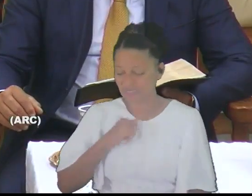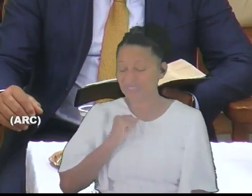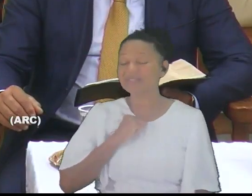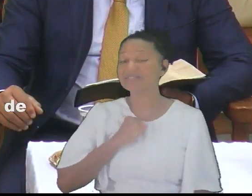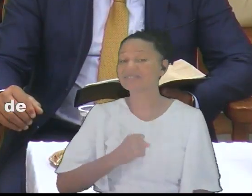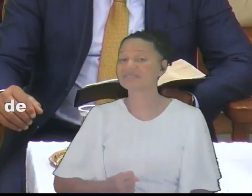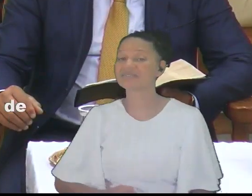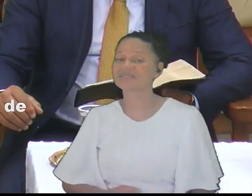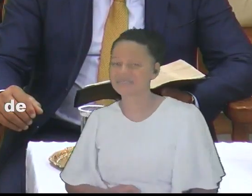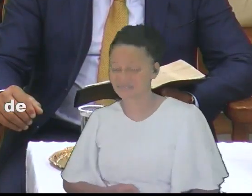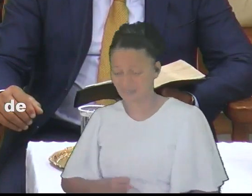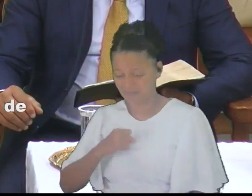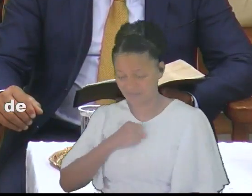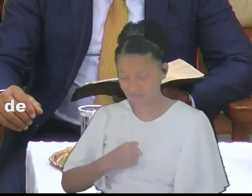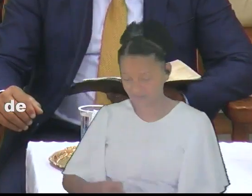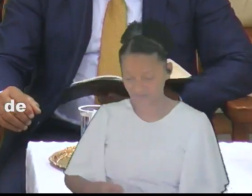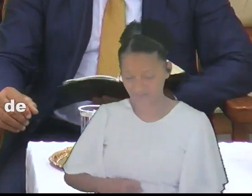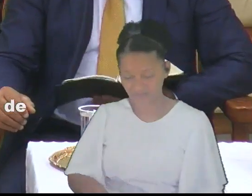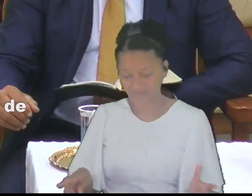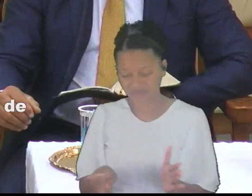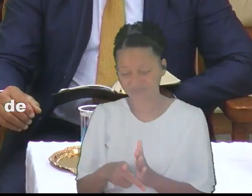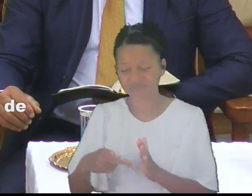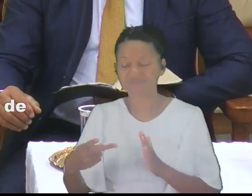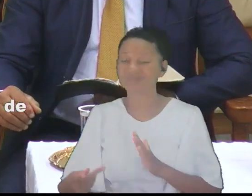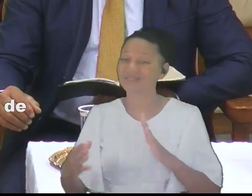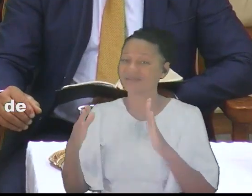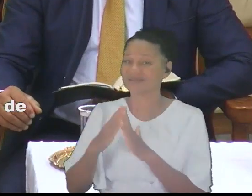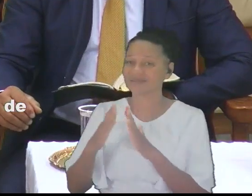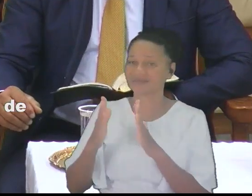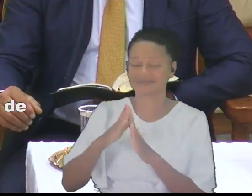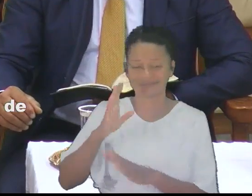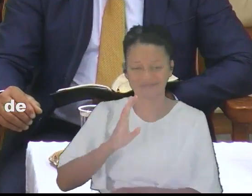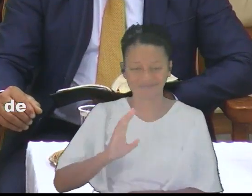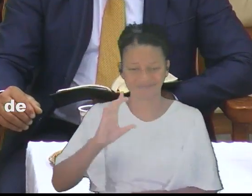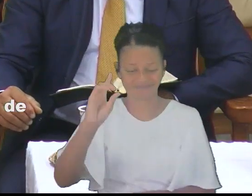Sacerdote sobre a casa de Deus.